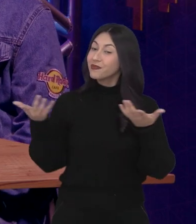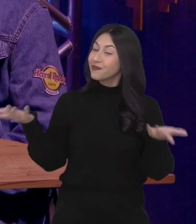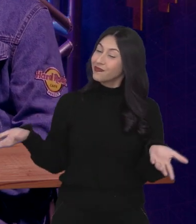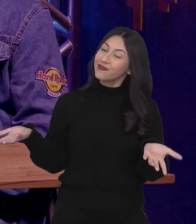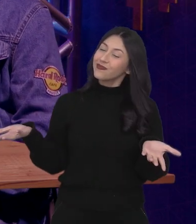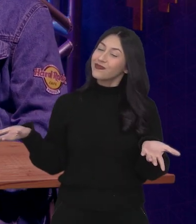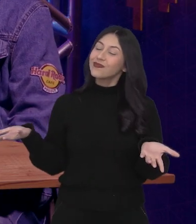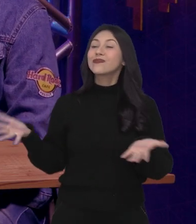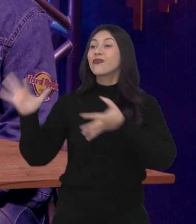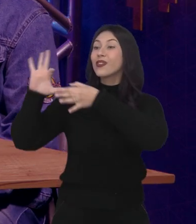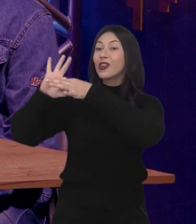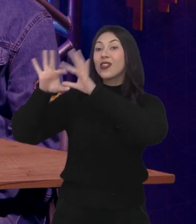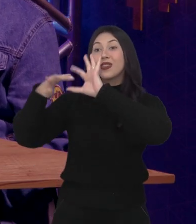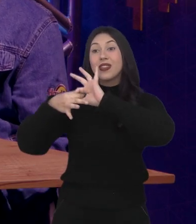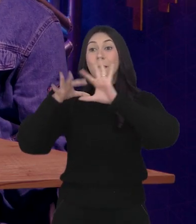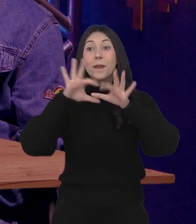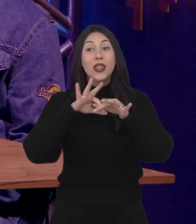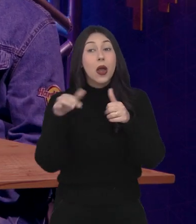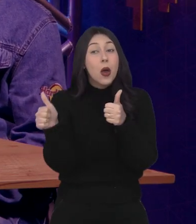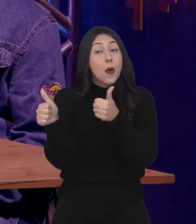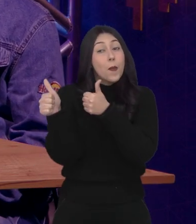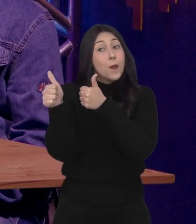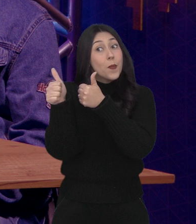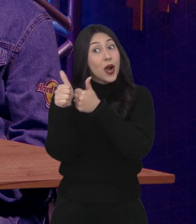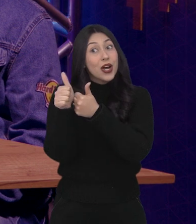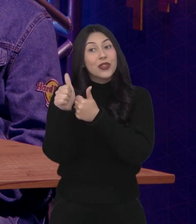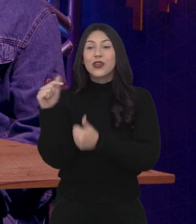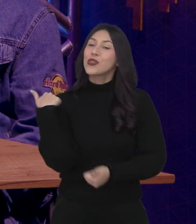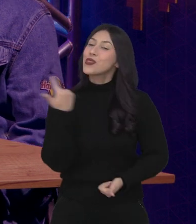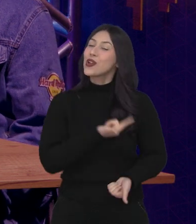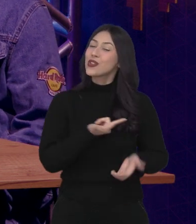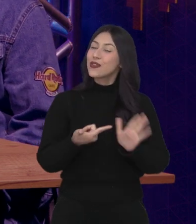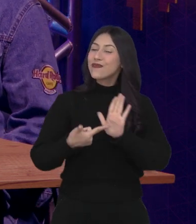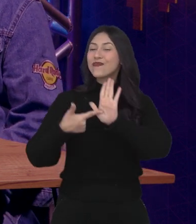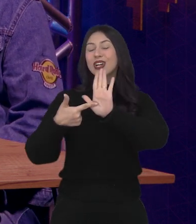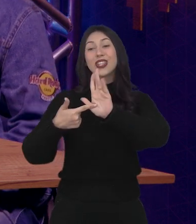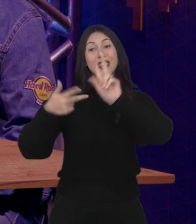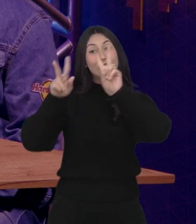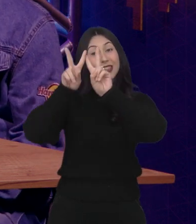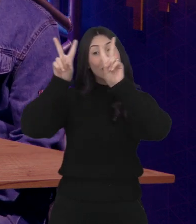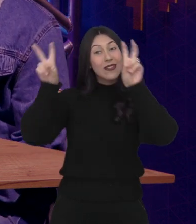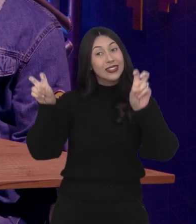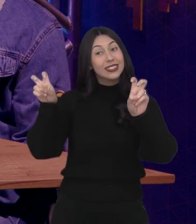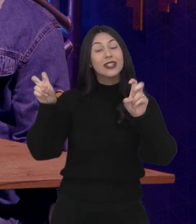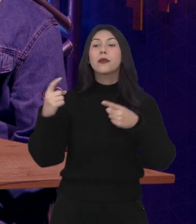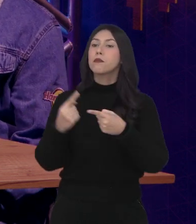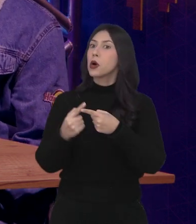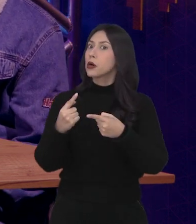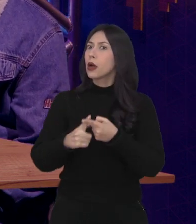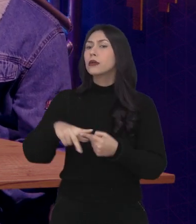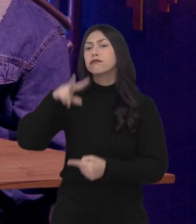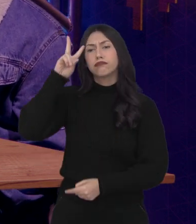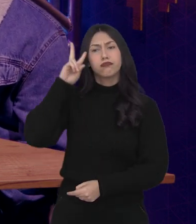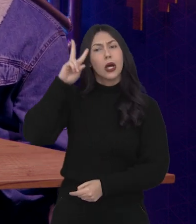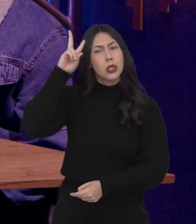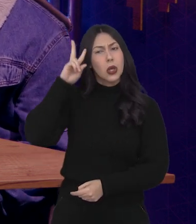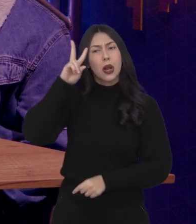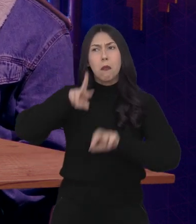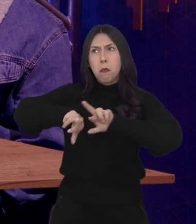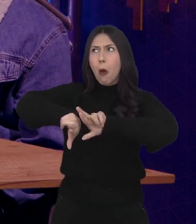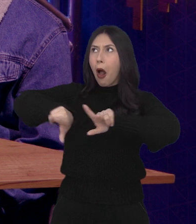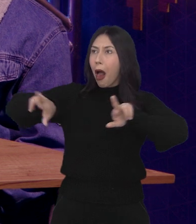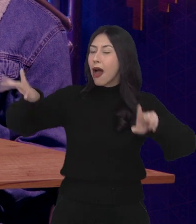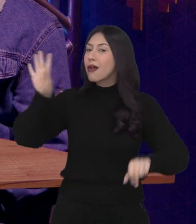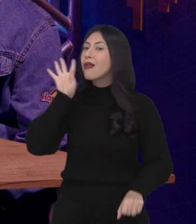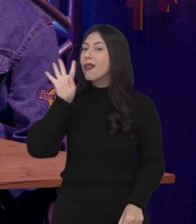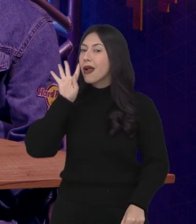É isso aí, galera. As Olimpíadas chegando e a gente traz esse tema aqui para as Olimpíadas, porque tem muita história olímpica